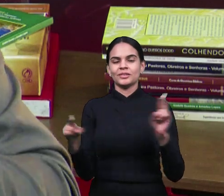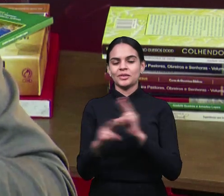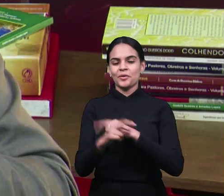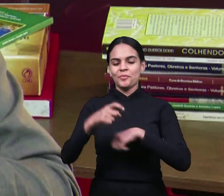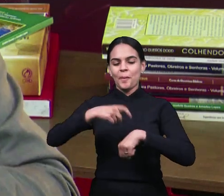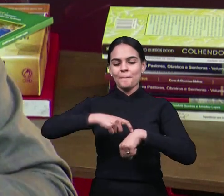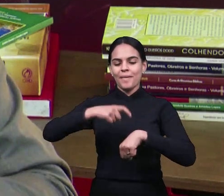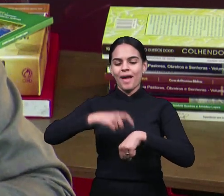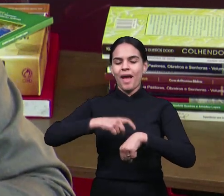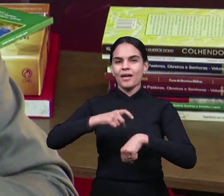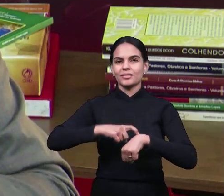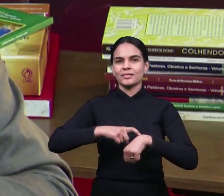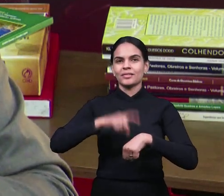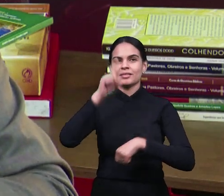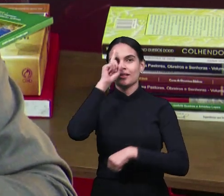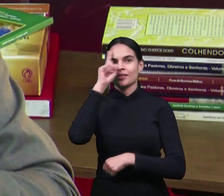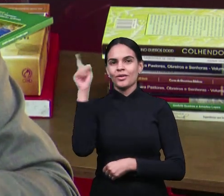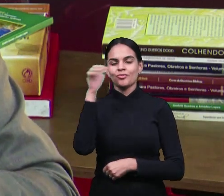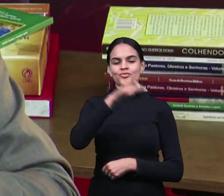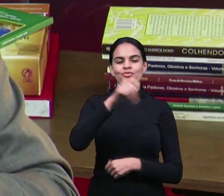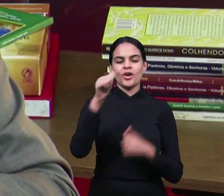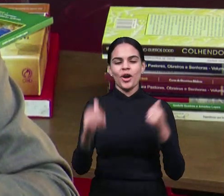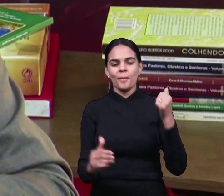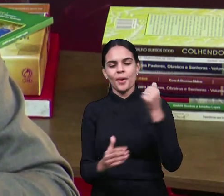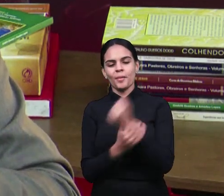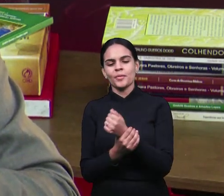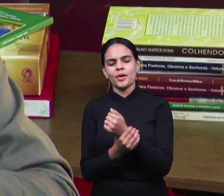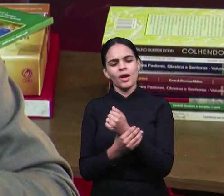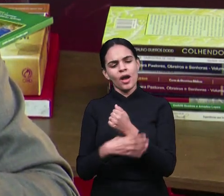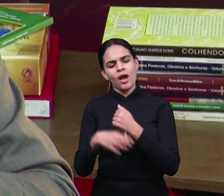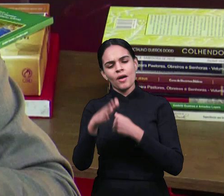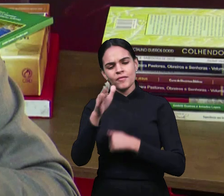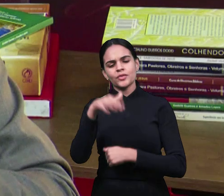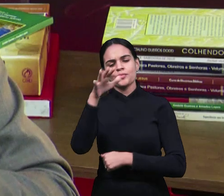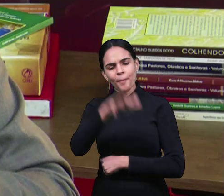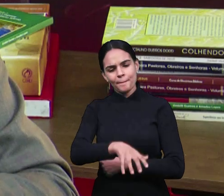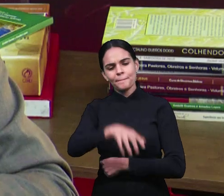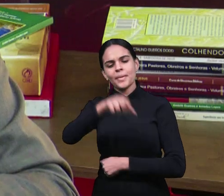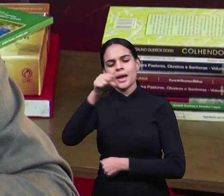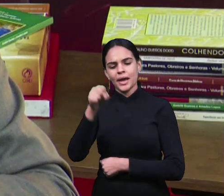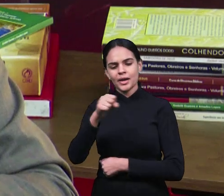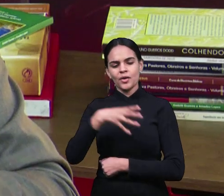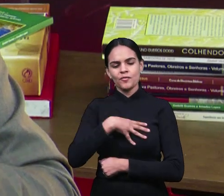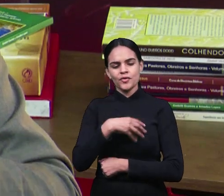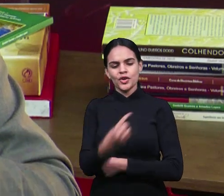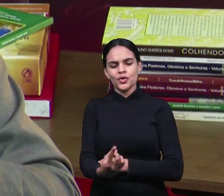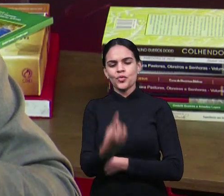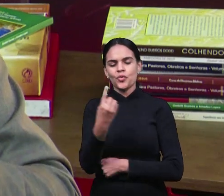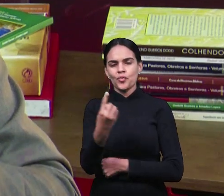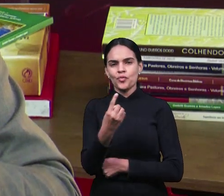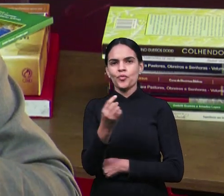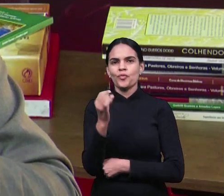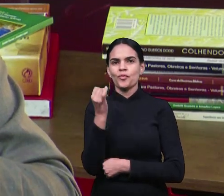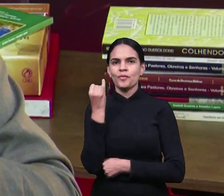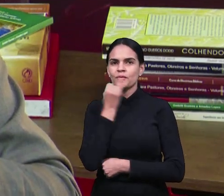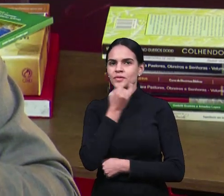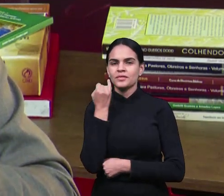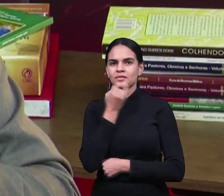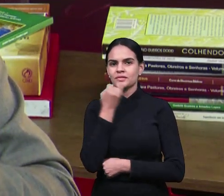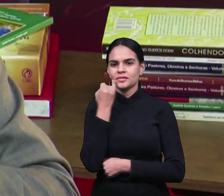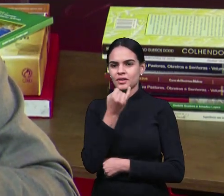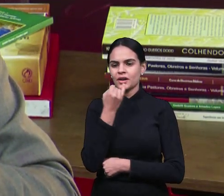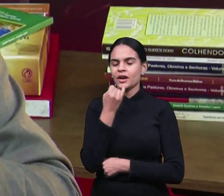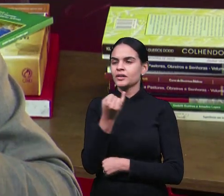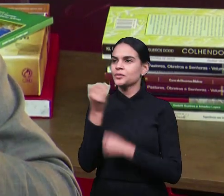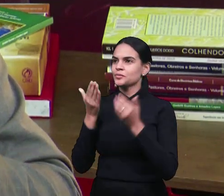chama, como nós vemos no versículo aqui, toma o teu filho, o teu único filho a quem amas, e vai e